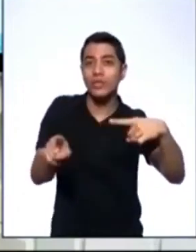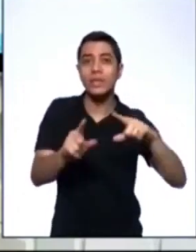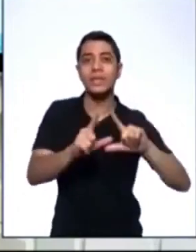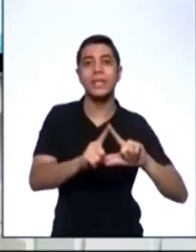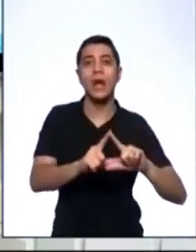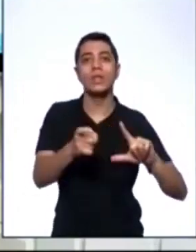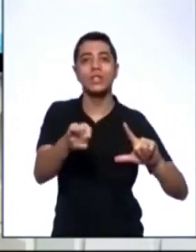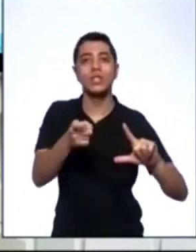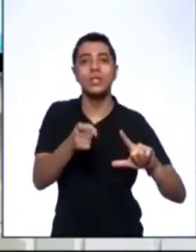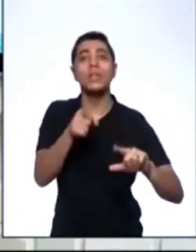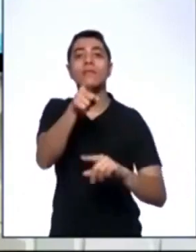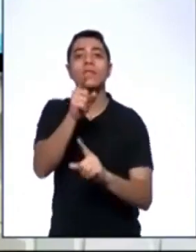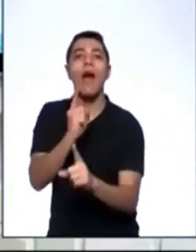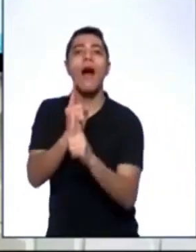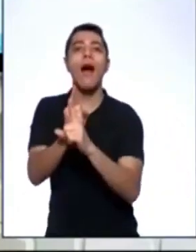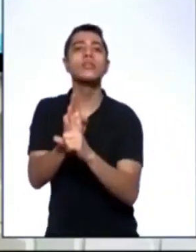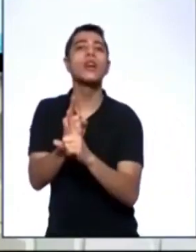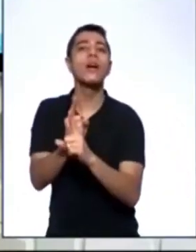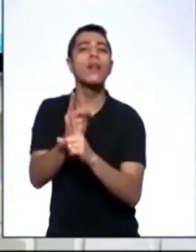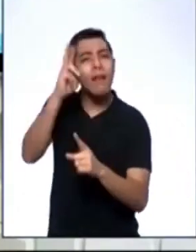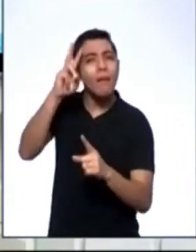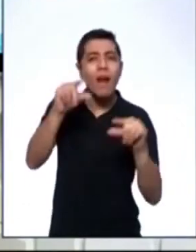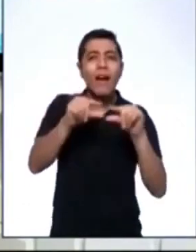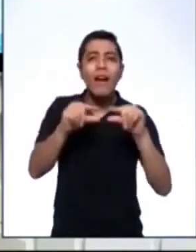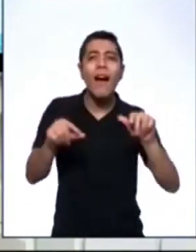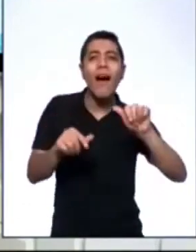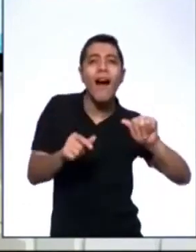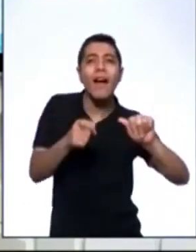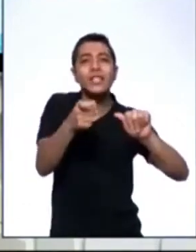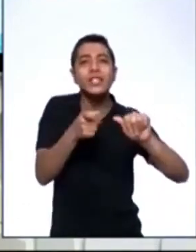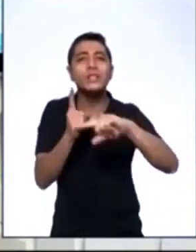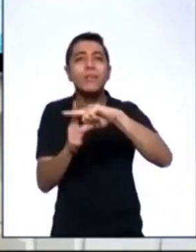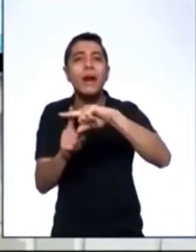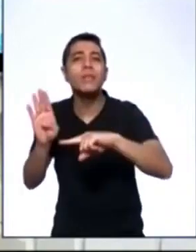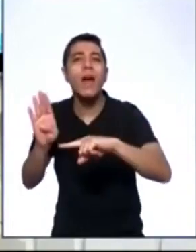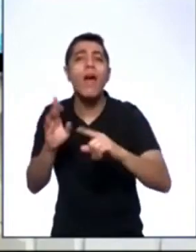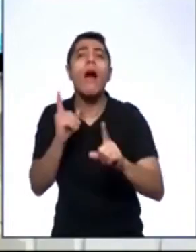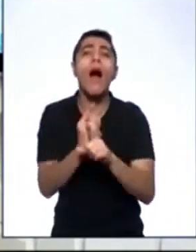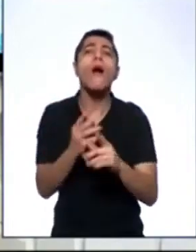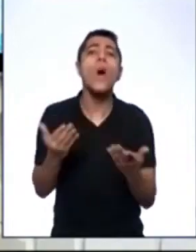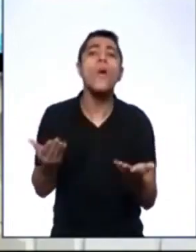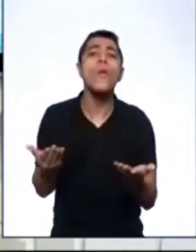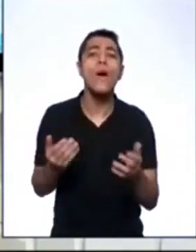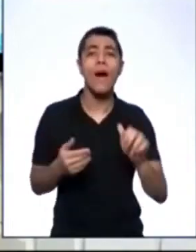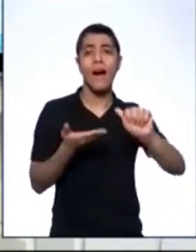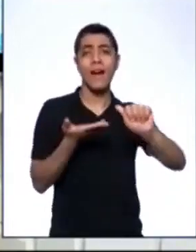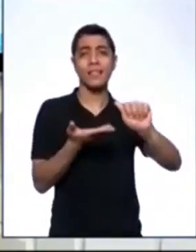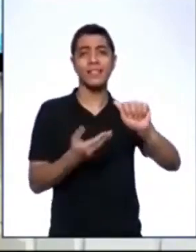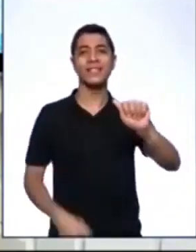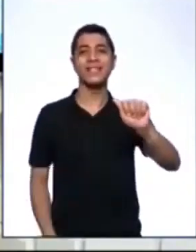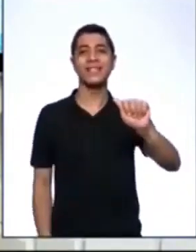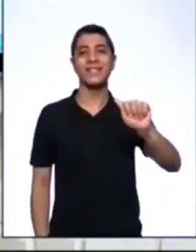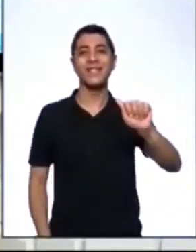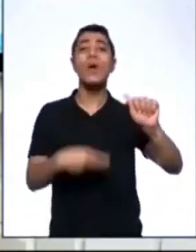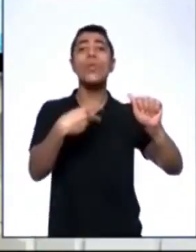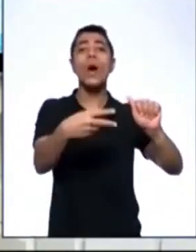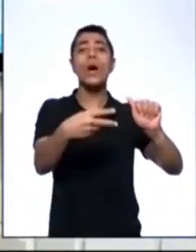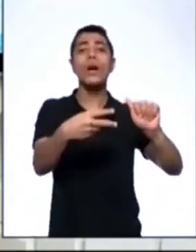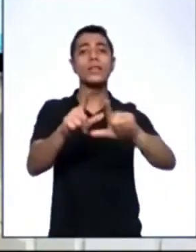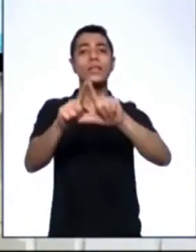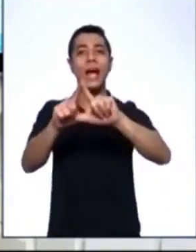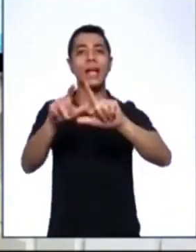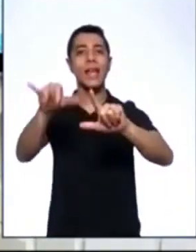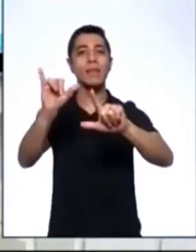b mais então gente eu faço duas vezes eu escolhi: delta-y Delta x eu